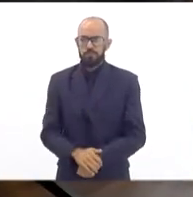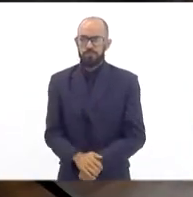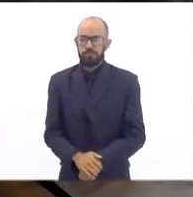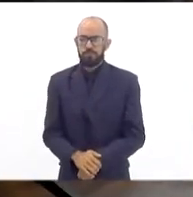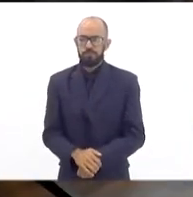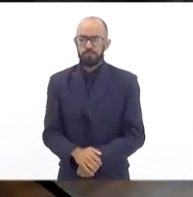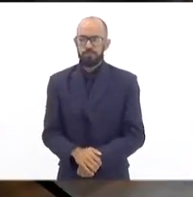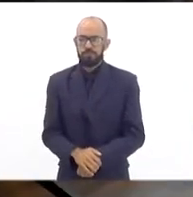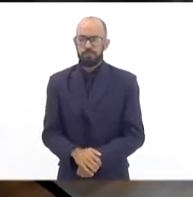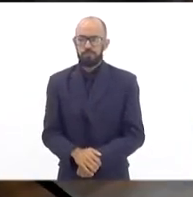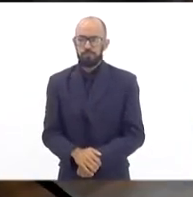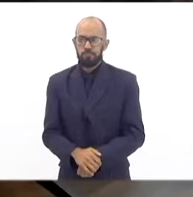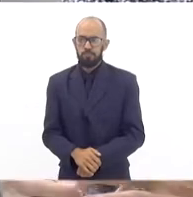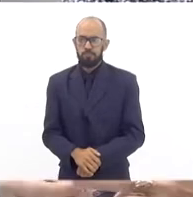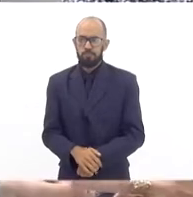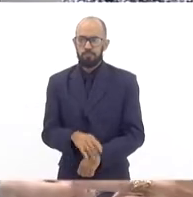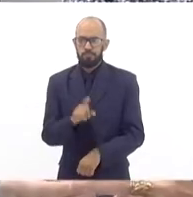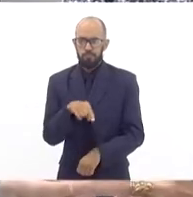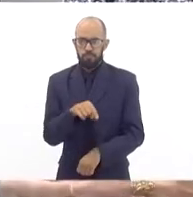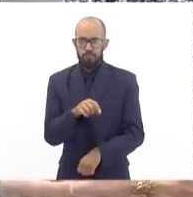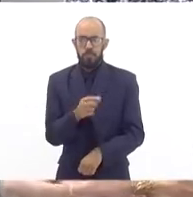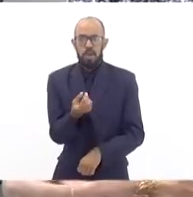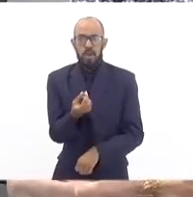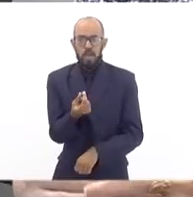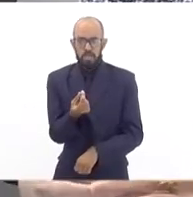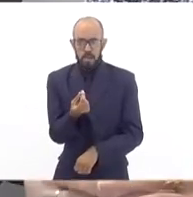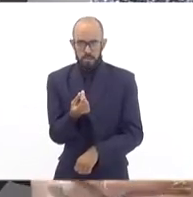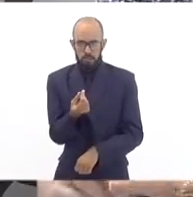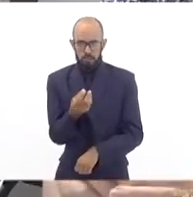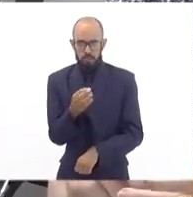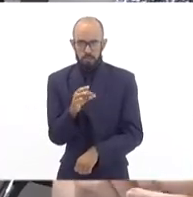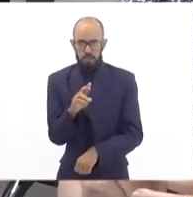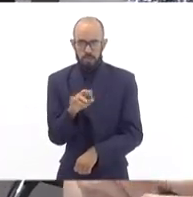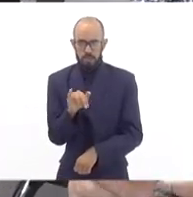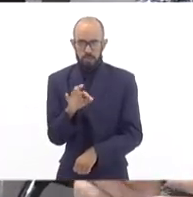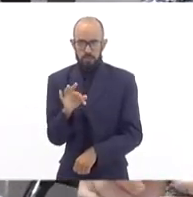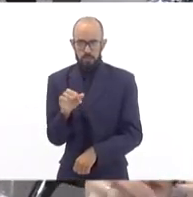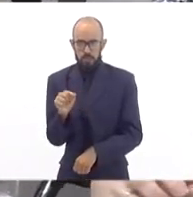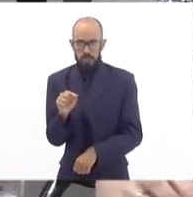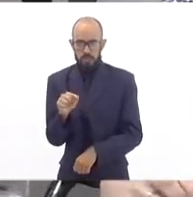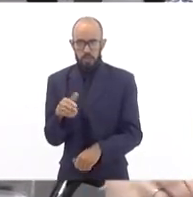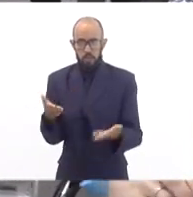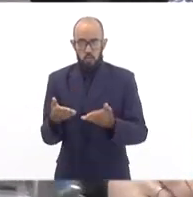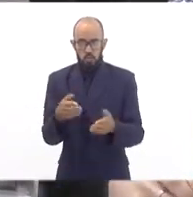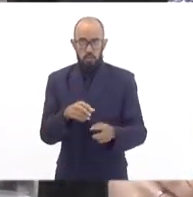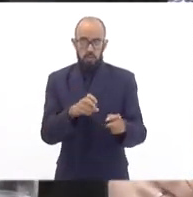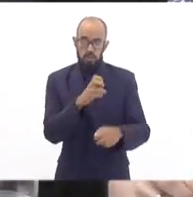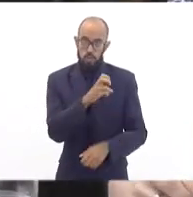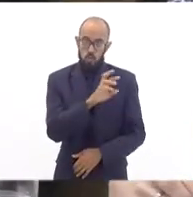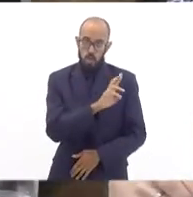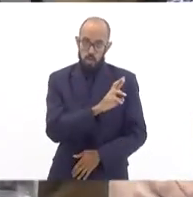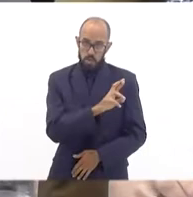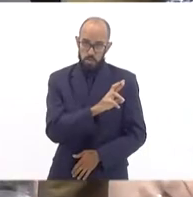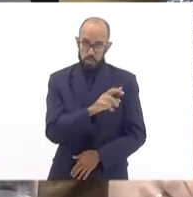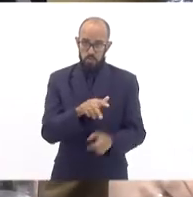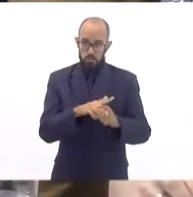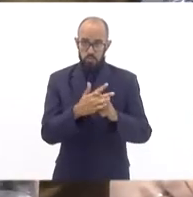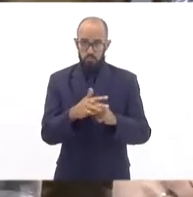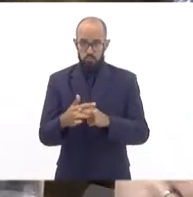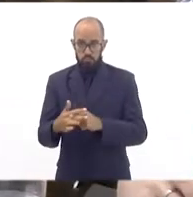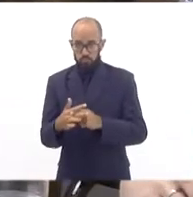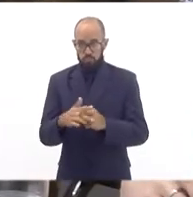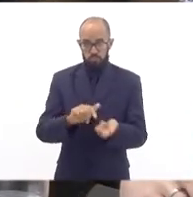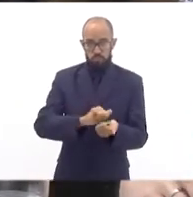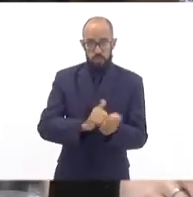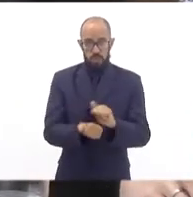vai ser a tarifa, que hoje é R$ 5,00, e o reajustamento que